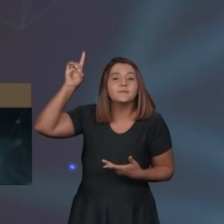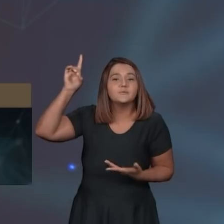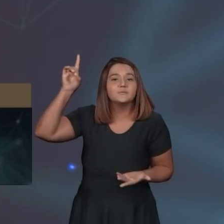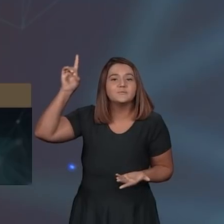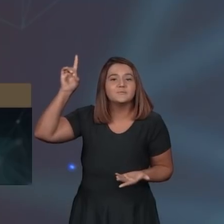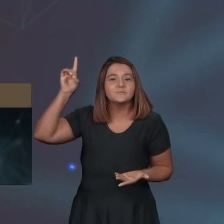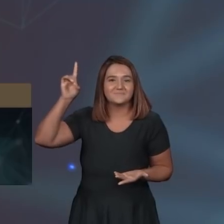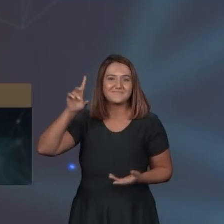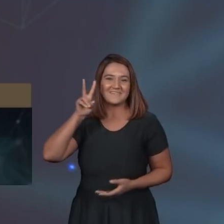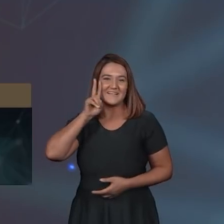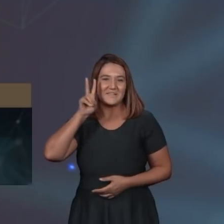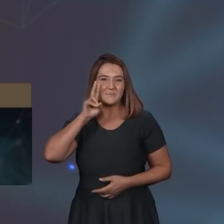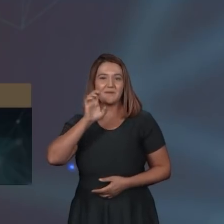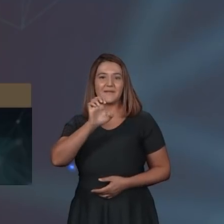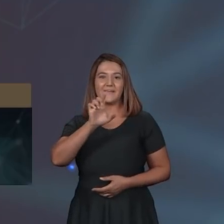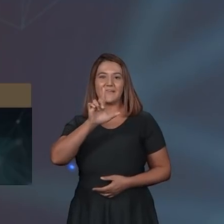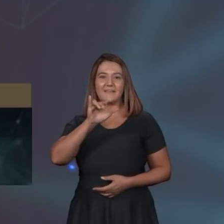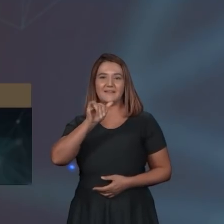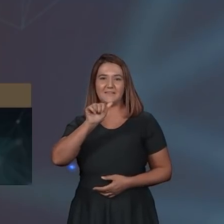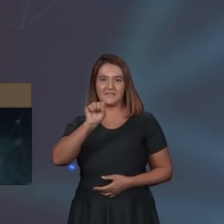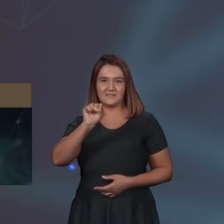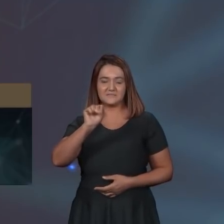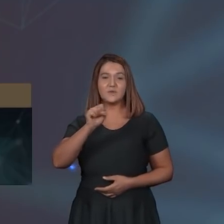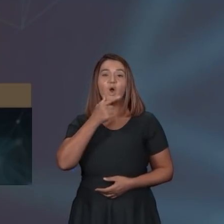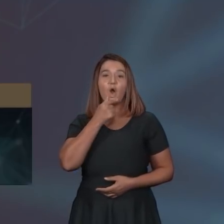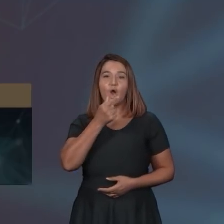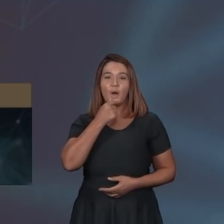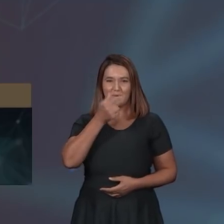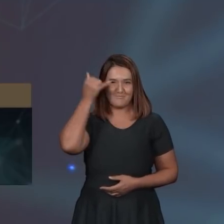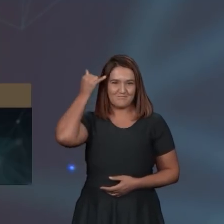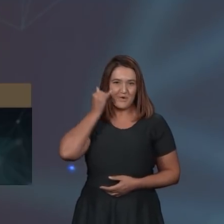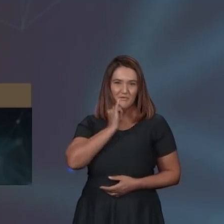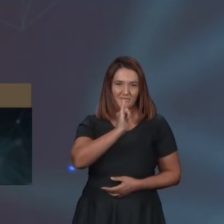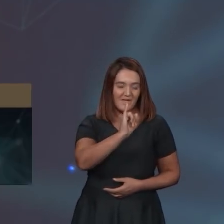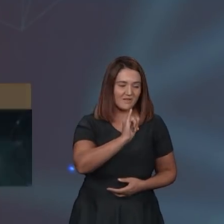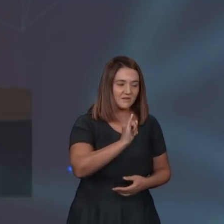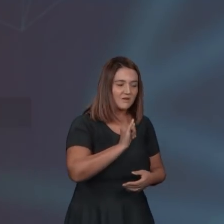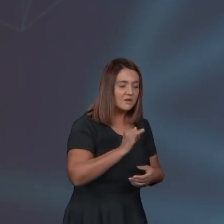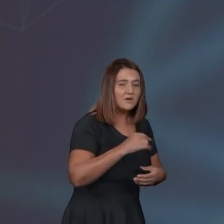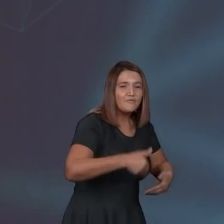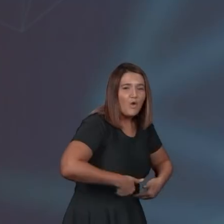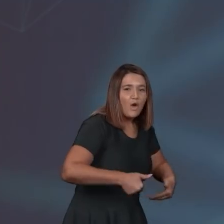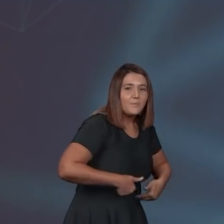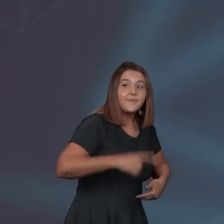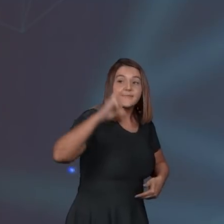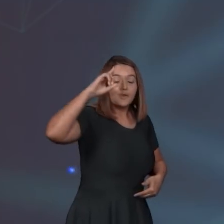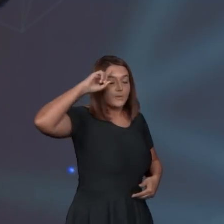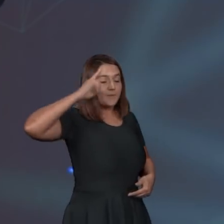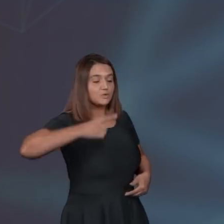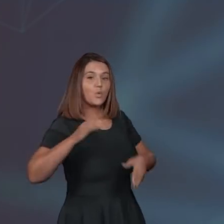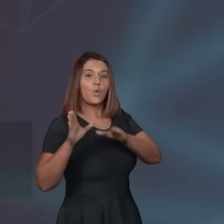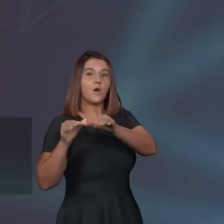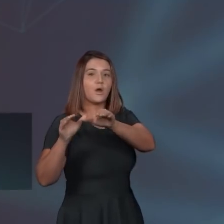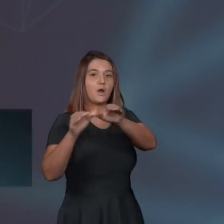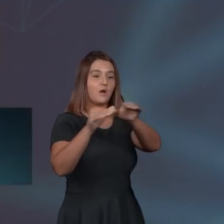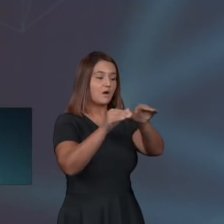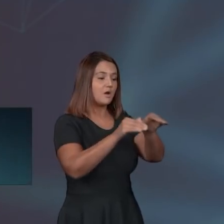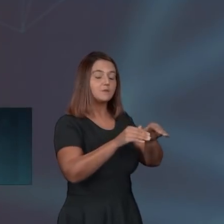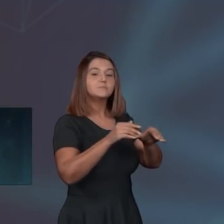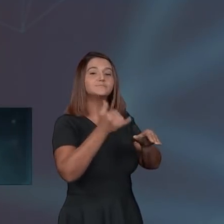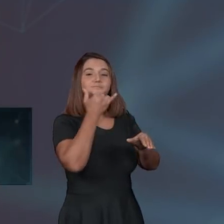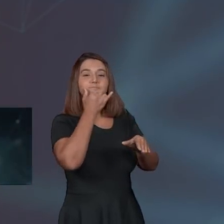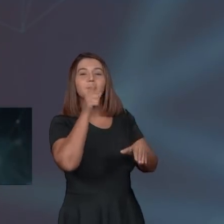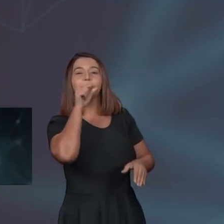no caso de Elias, ele mandou corvos para alimentar o profeta. No caso de Daniel, ele mandou um anjo para livrar Daniel da boca dos